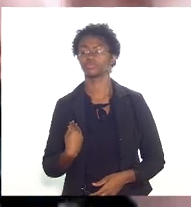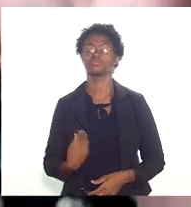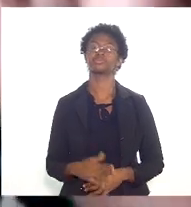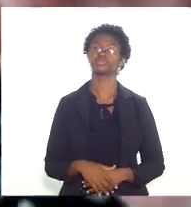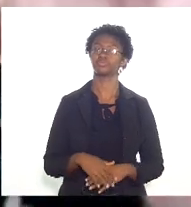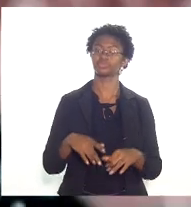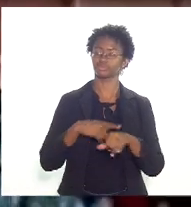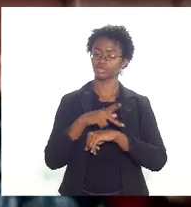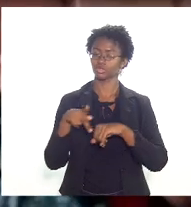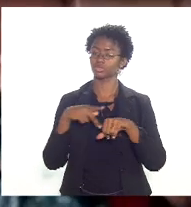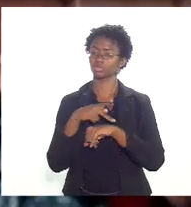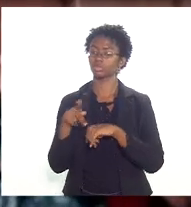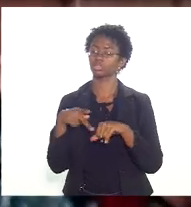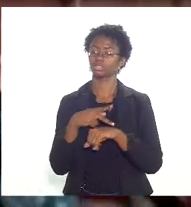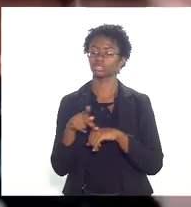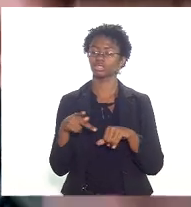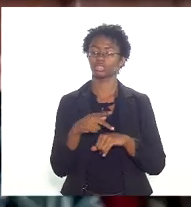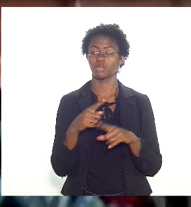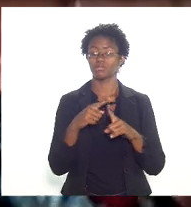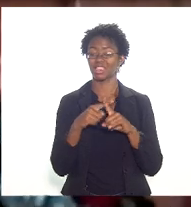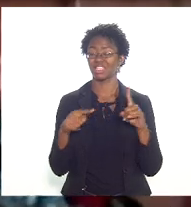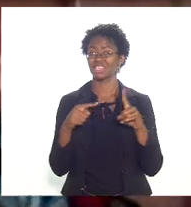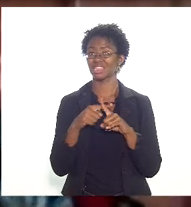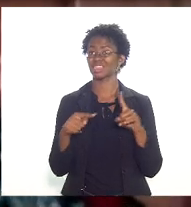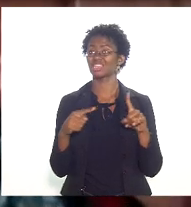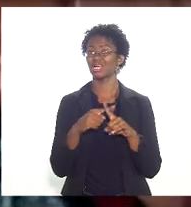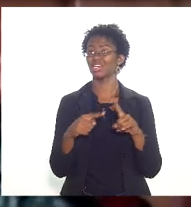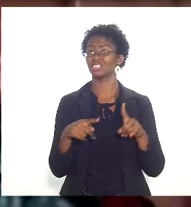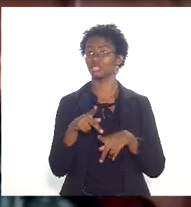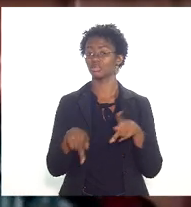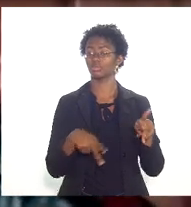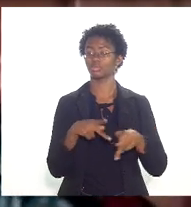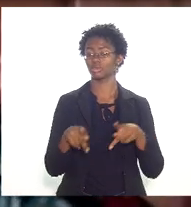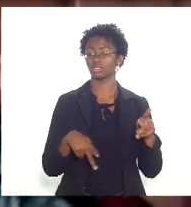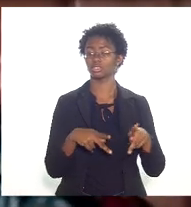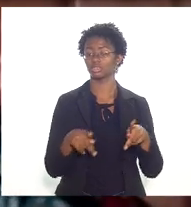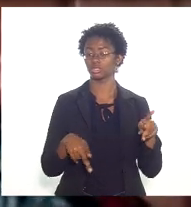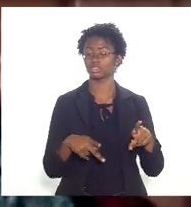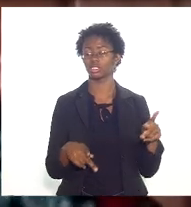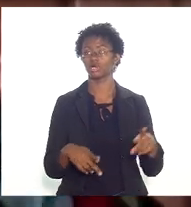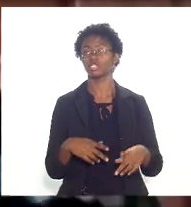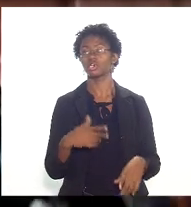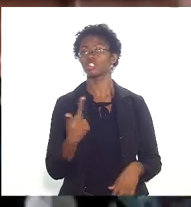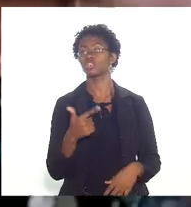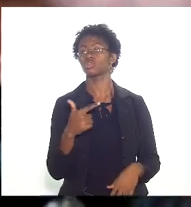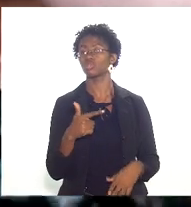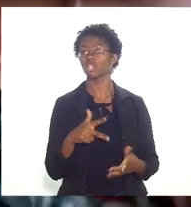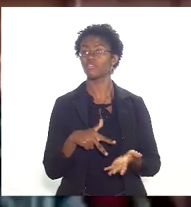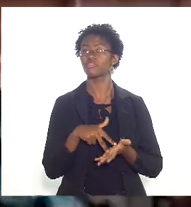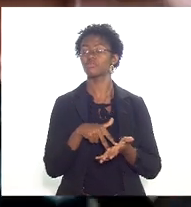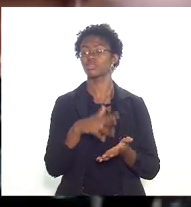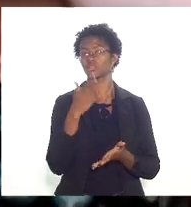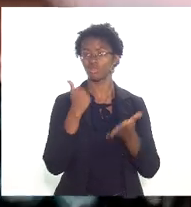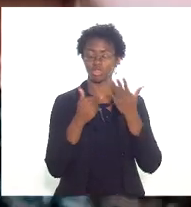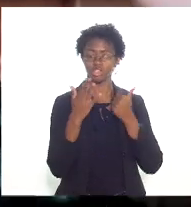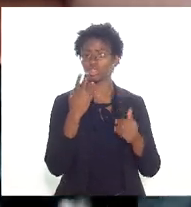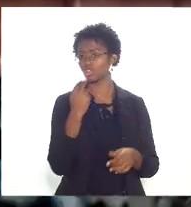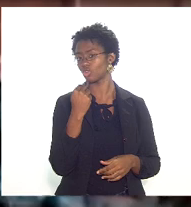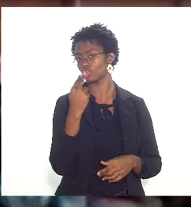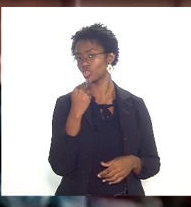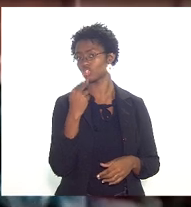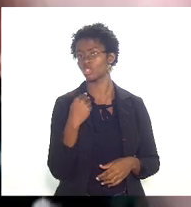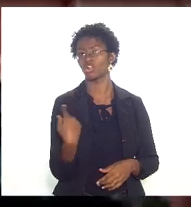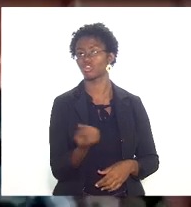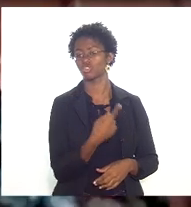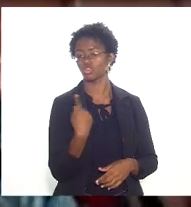que já chega à metade da sua população em segurança alimentar e nutricional nós estamos lançados À Beira do